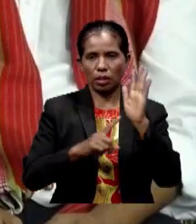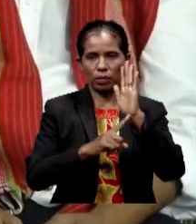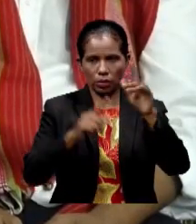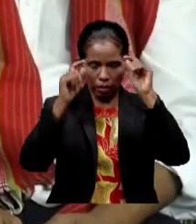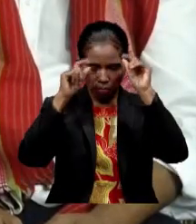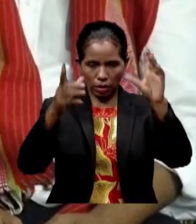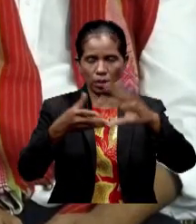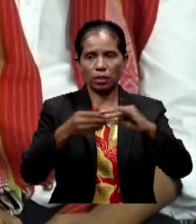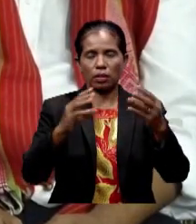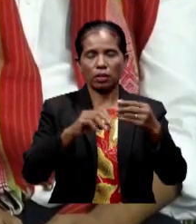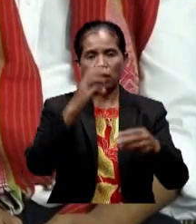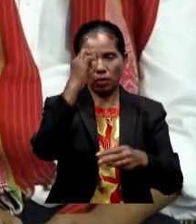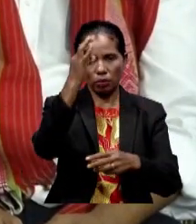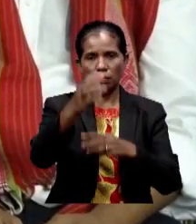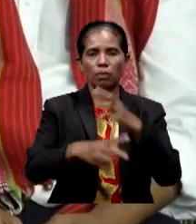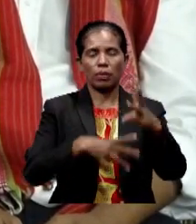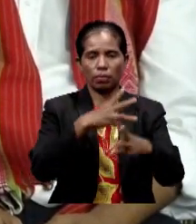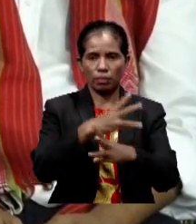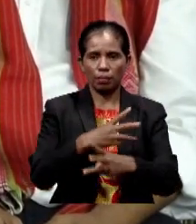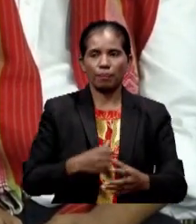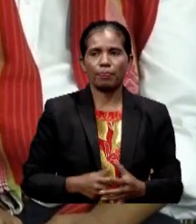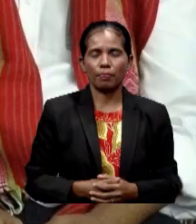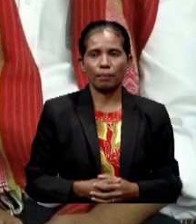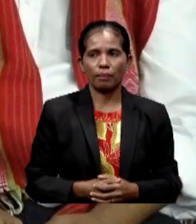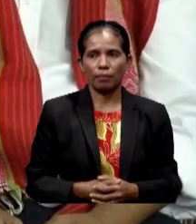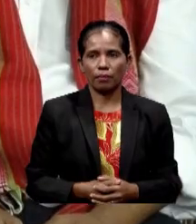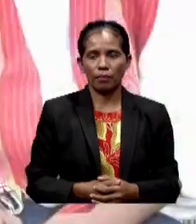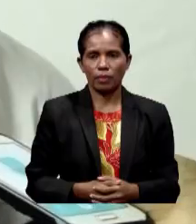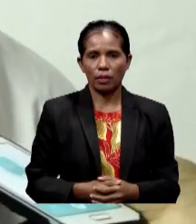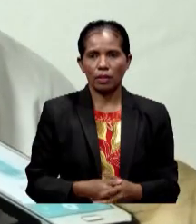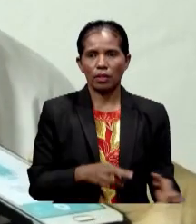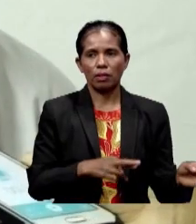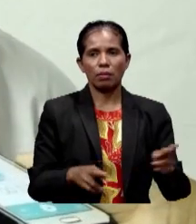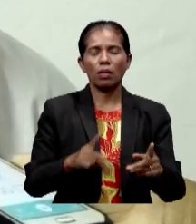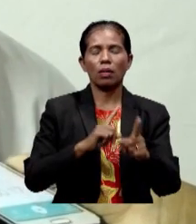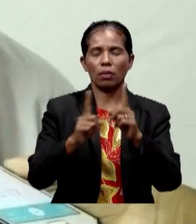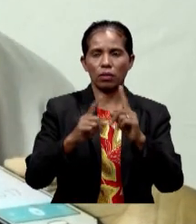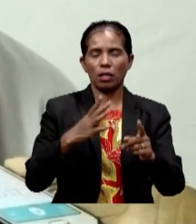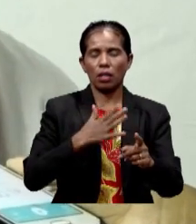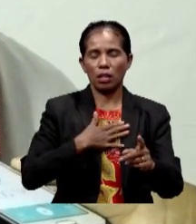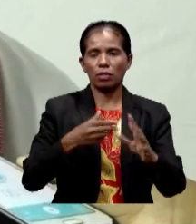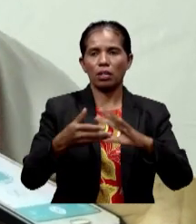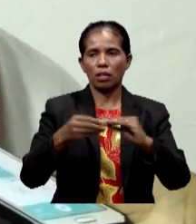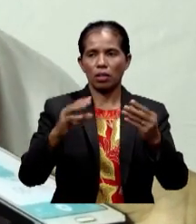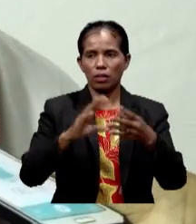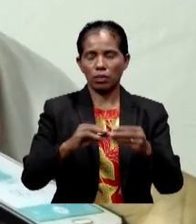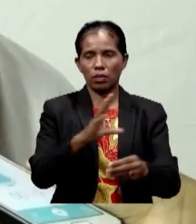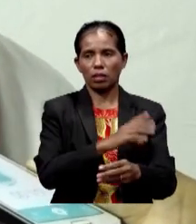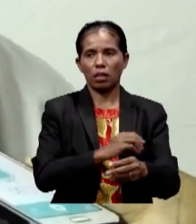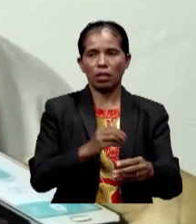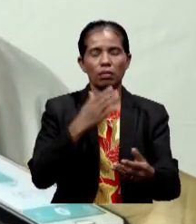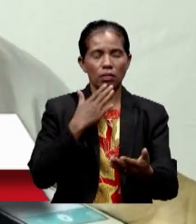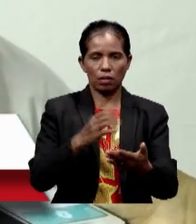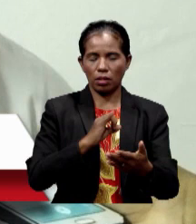na história ba mundo. Kebetulan dit pronto conta una historia tama baide ne mas lutar ku luta kolektiva